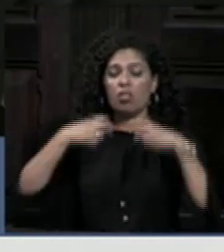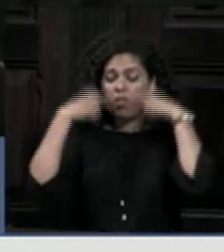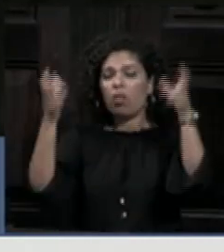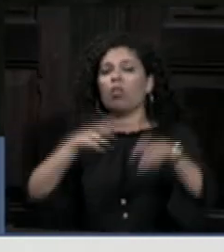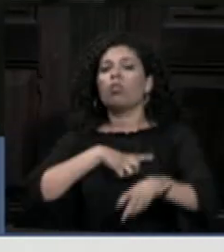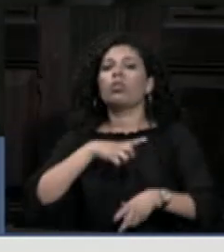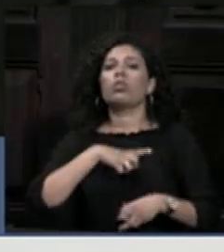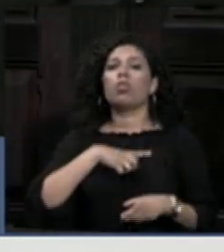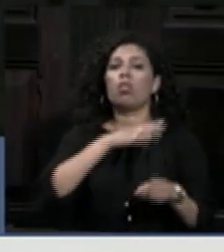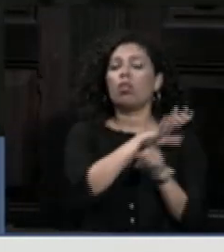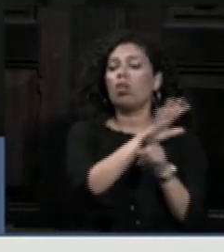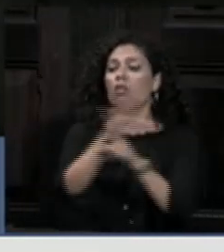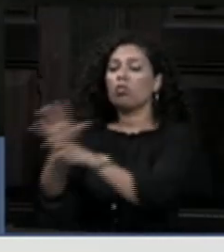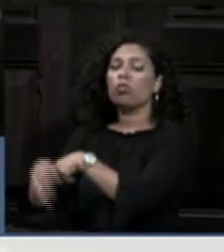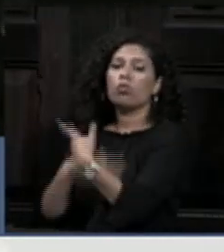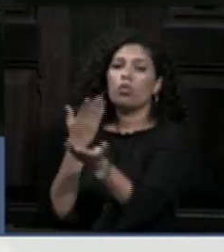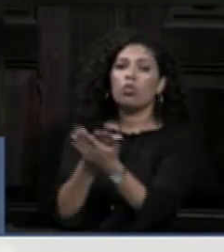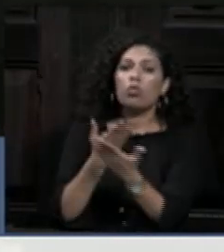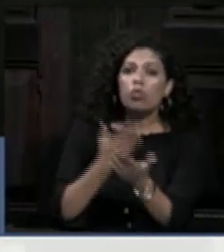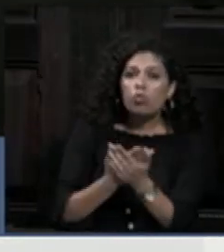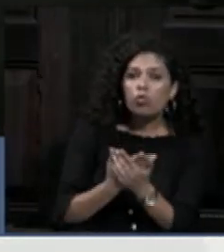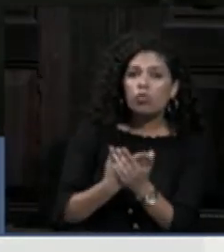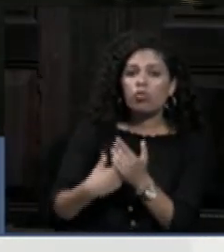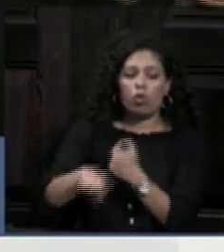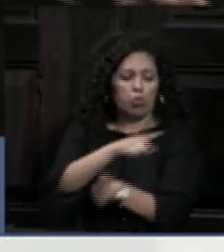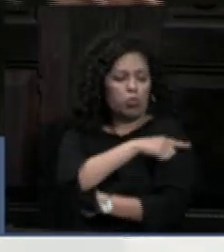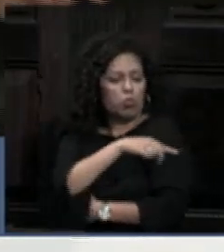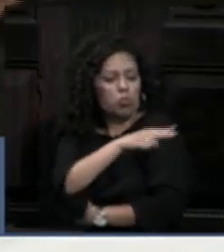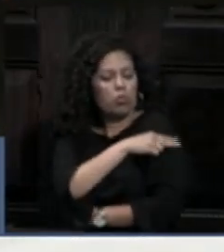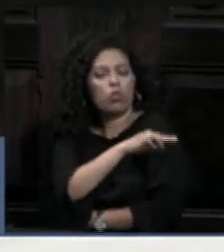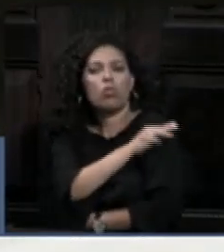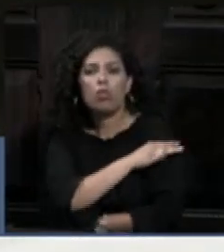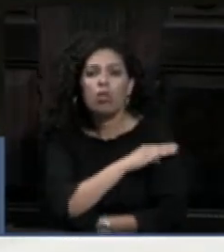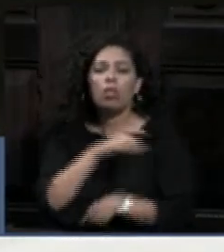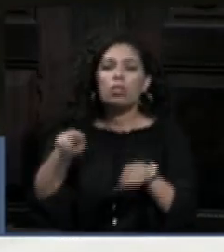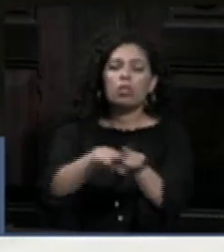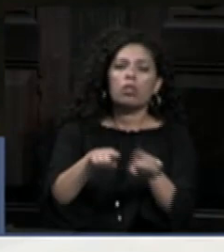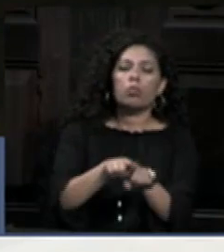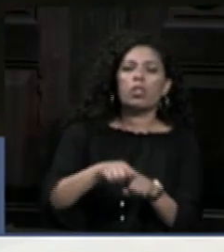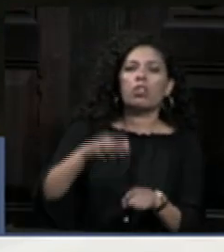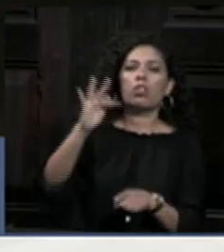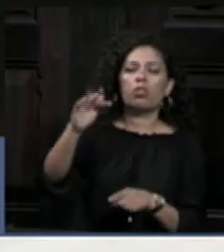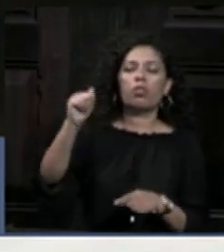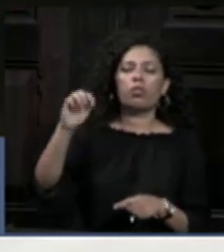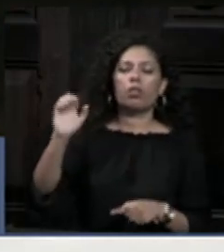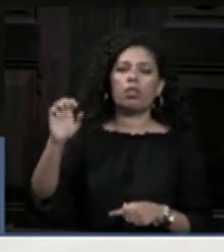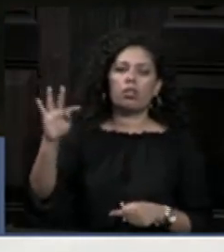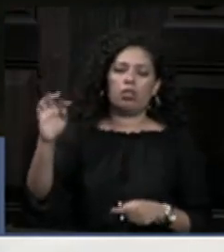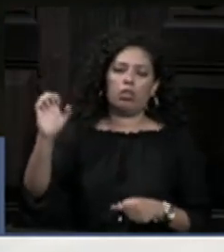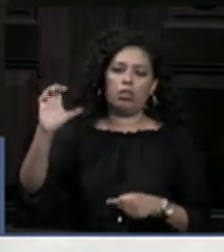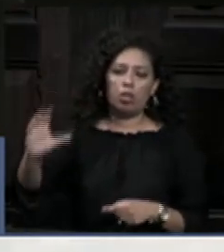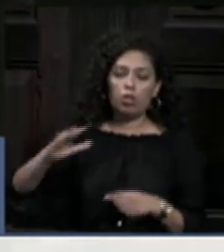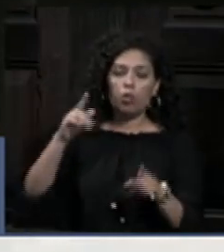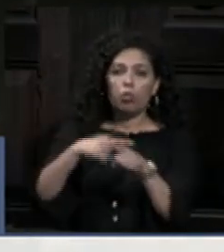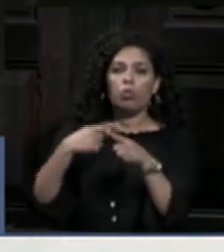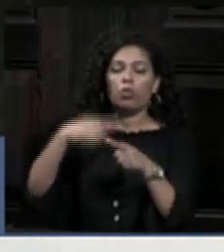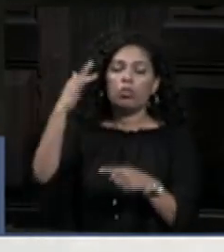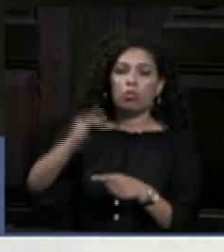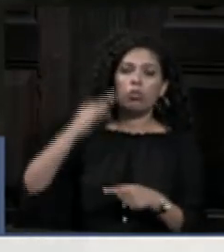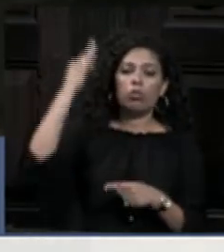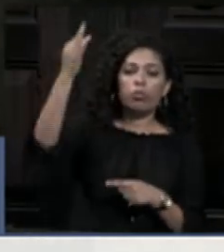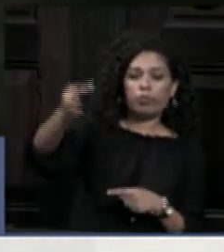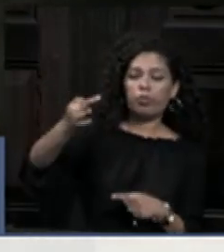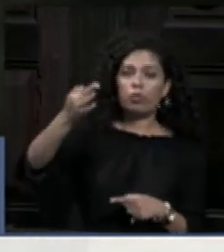educação pública básica recupere a sua rede faetec de maneira que no futuro no futuro não seja mais necessário